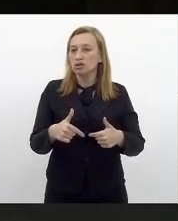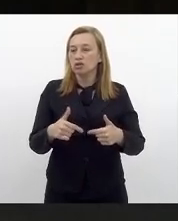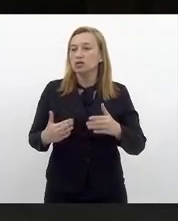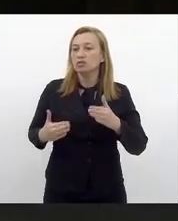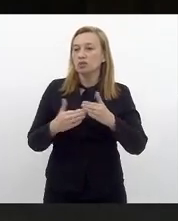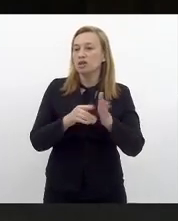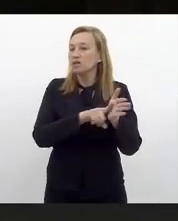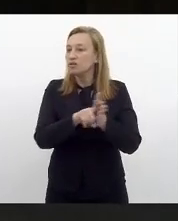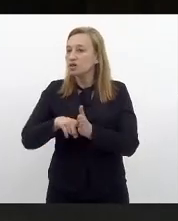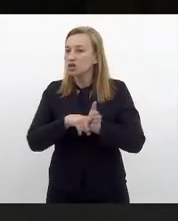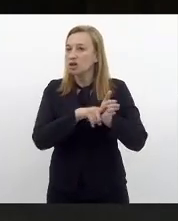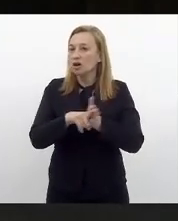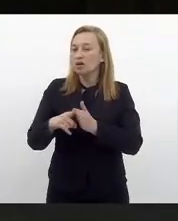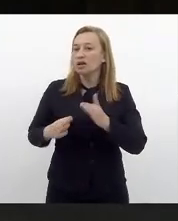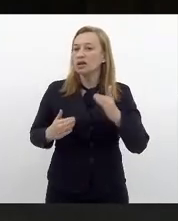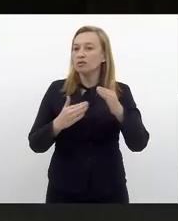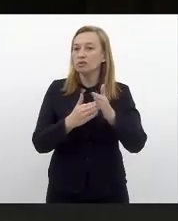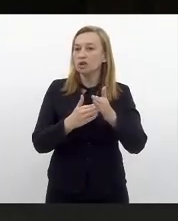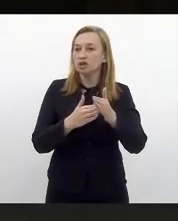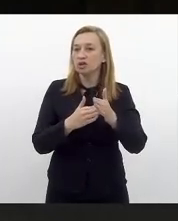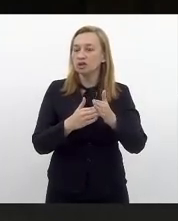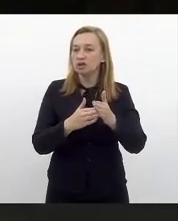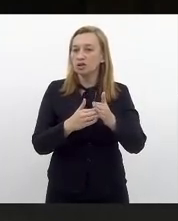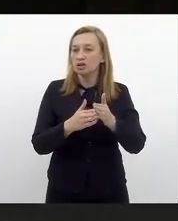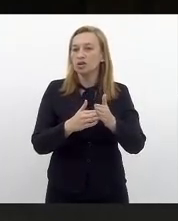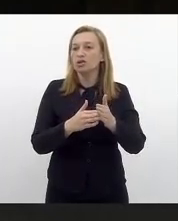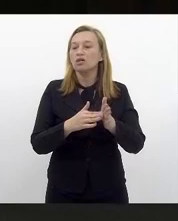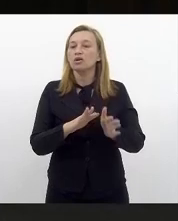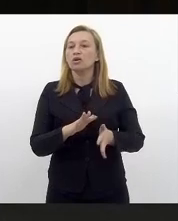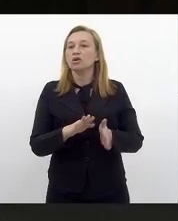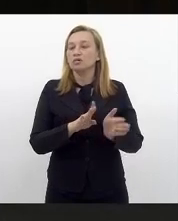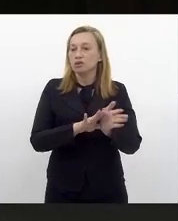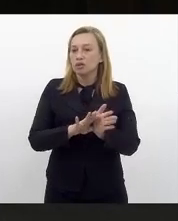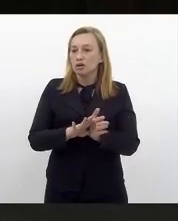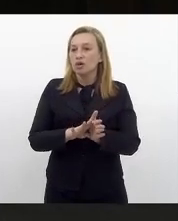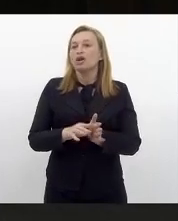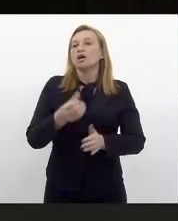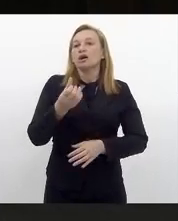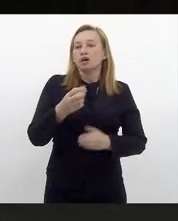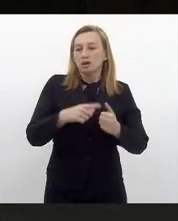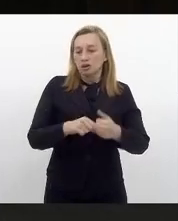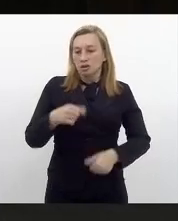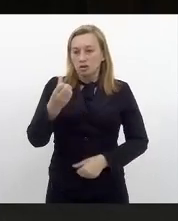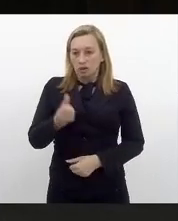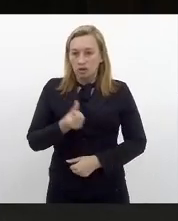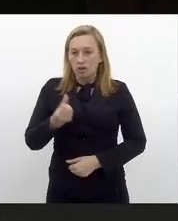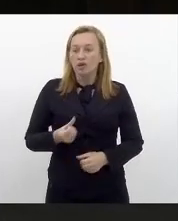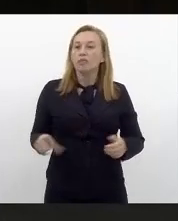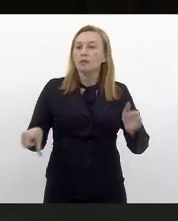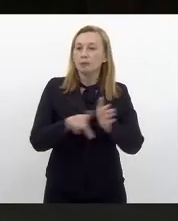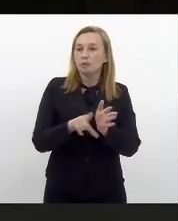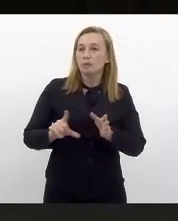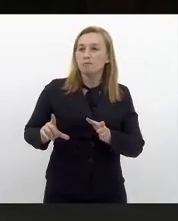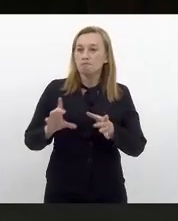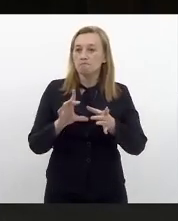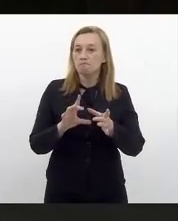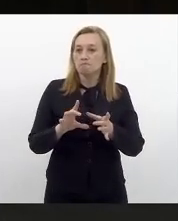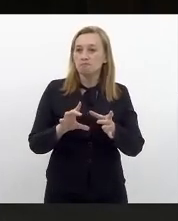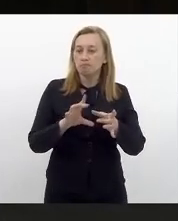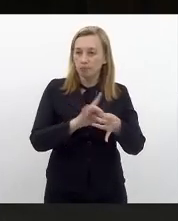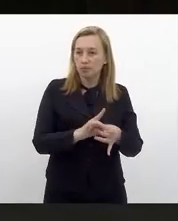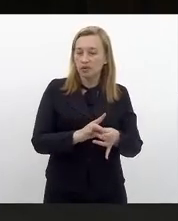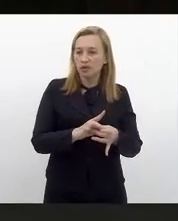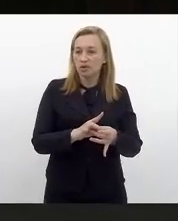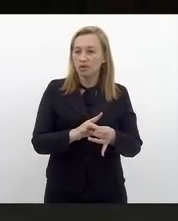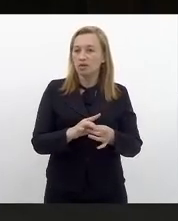metas fiscais limites máximos ou mínimos de despesa e essa lei complementar terá vigência